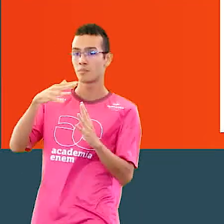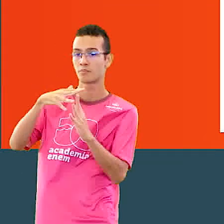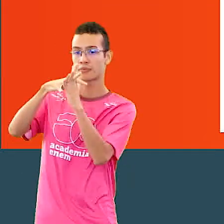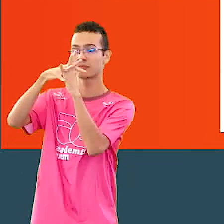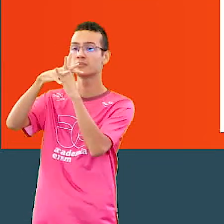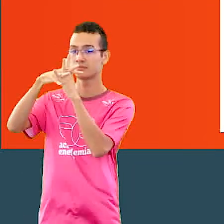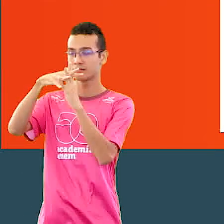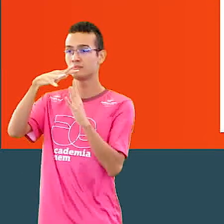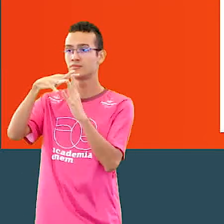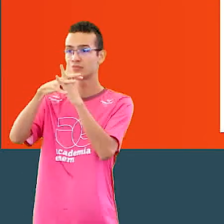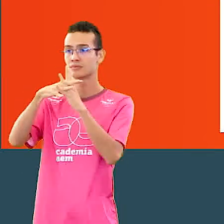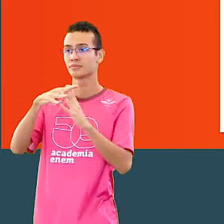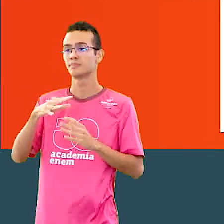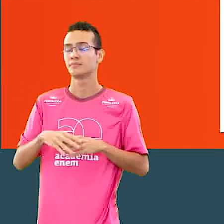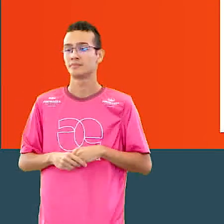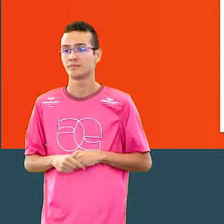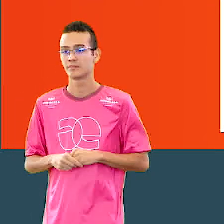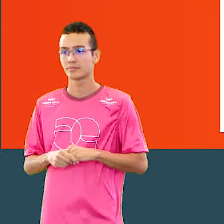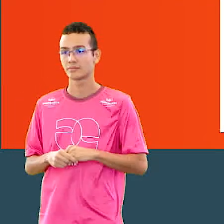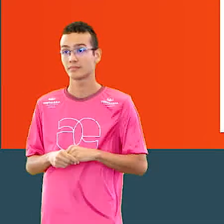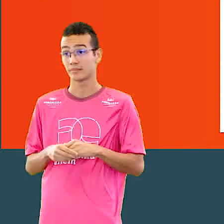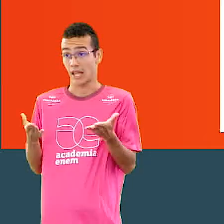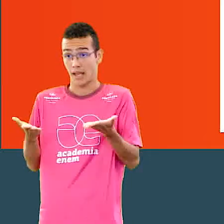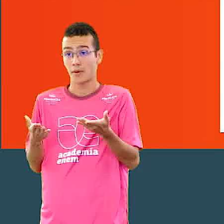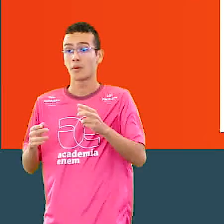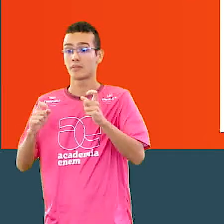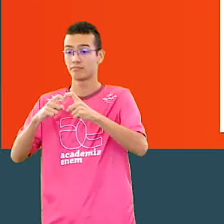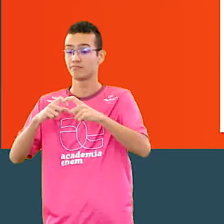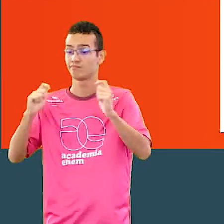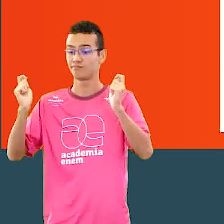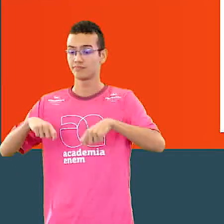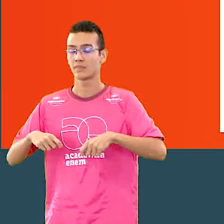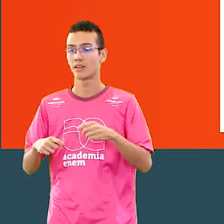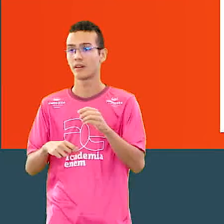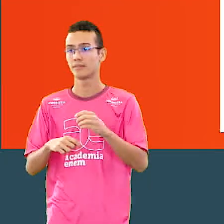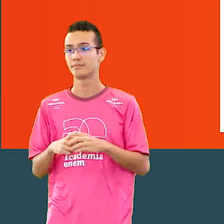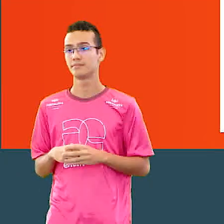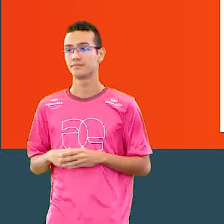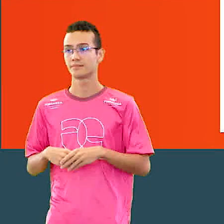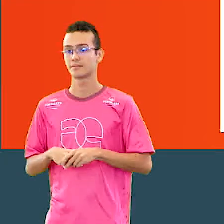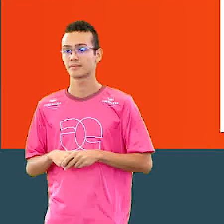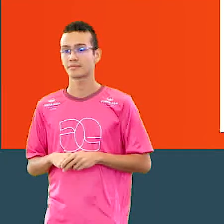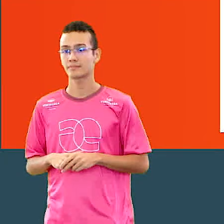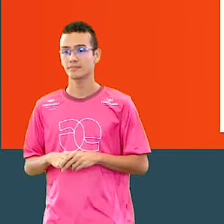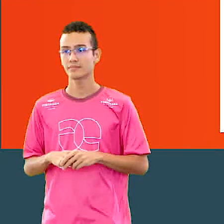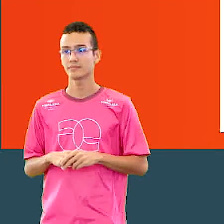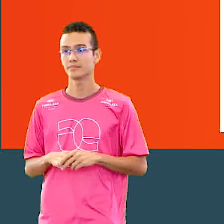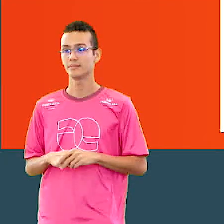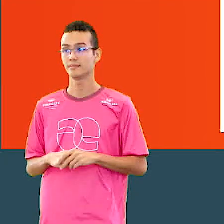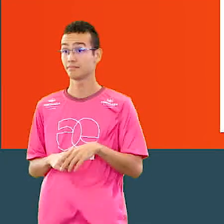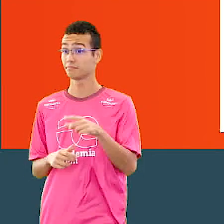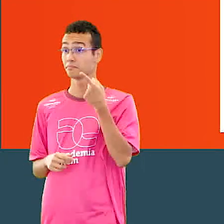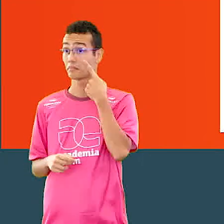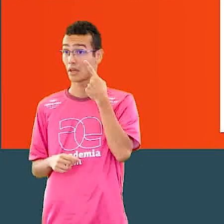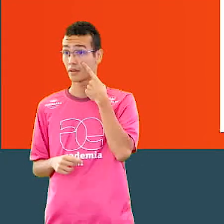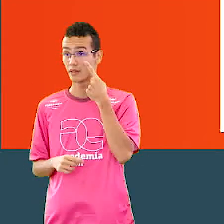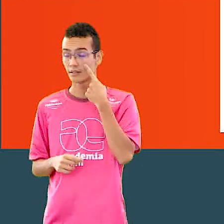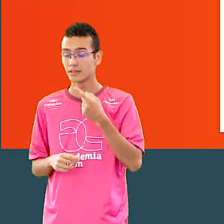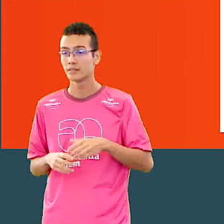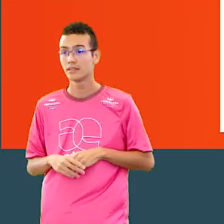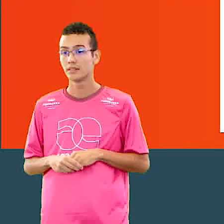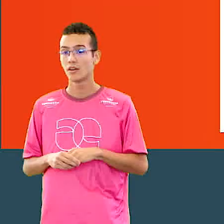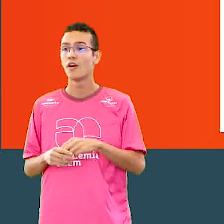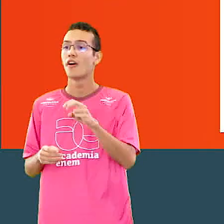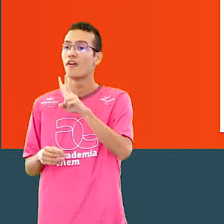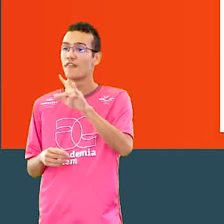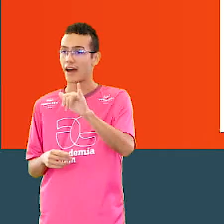vão aparecer para fiéis em faculdade de medicina. Então, quem tem intenção, fica atento. Outras vagas vão